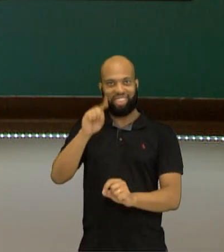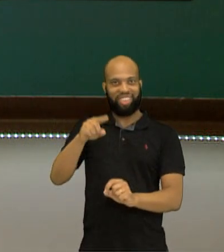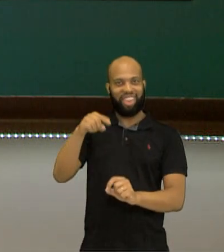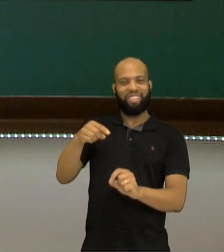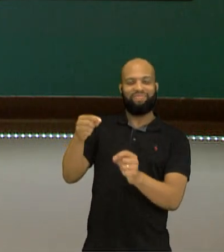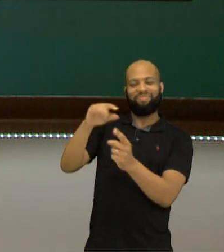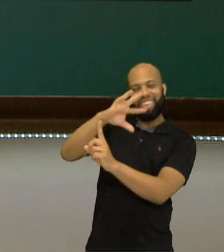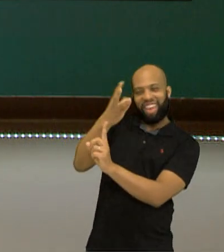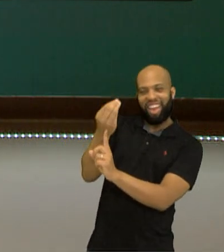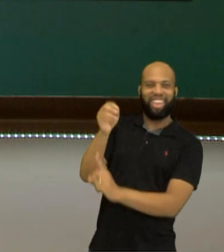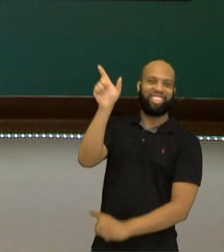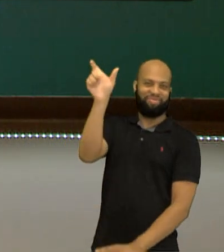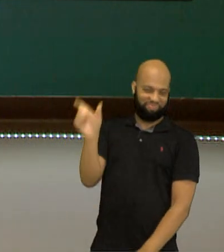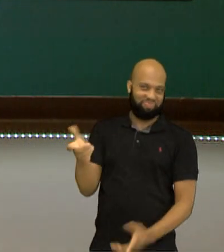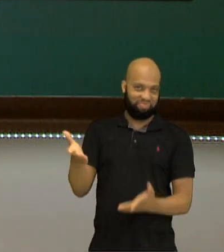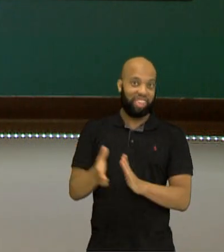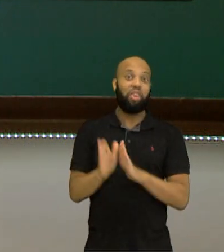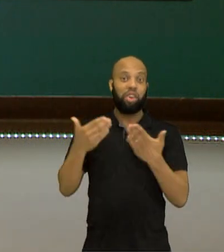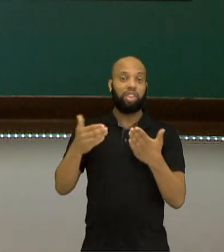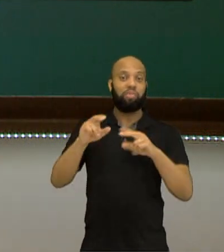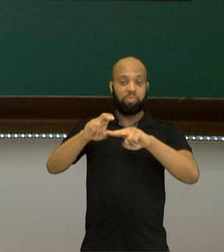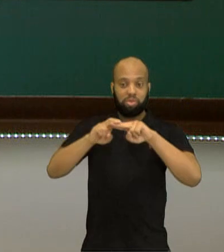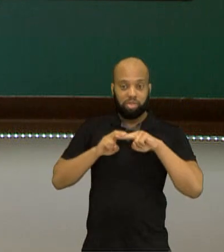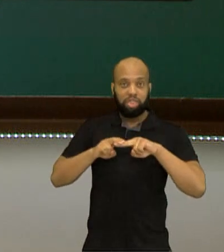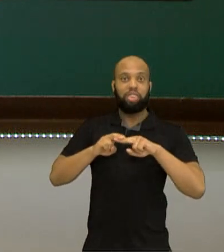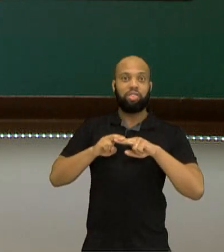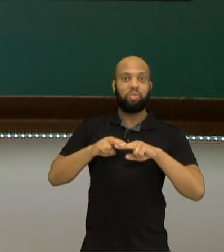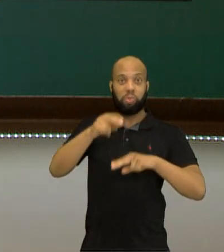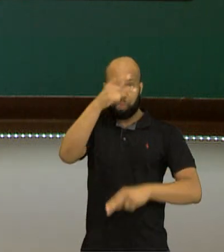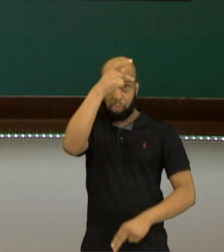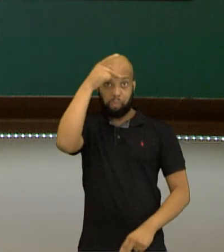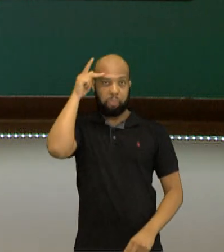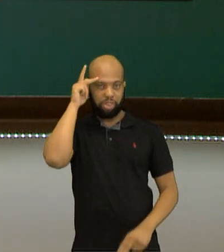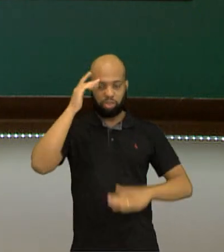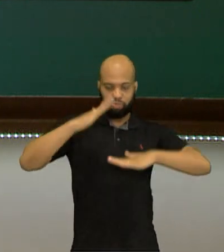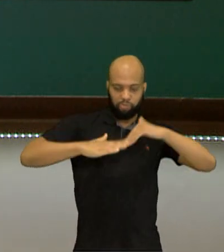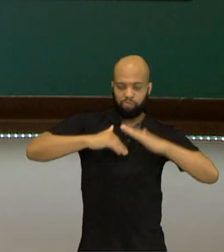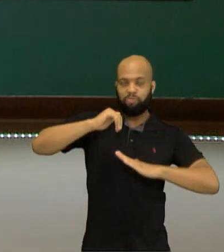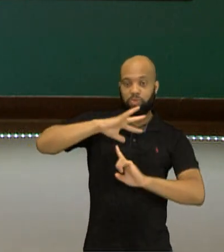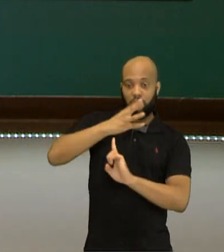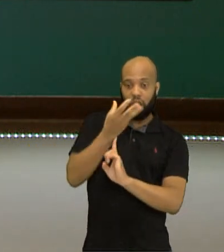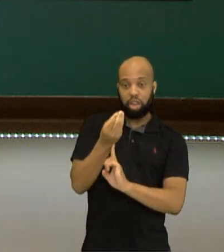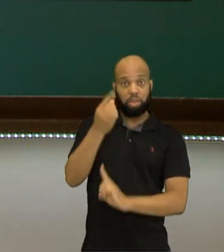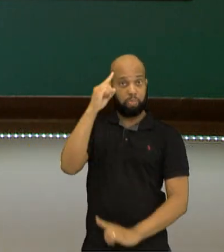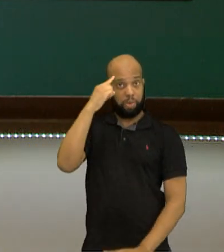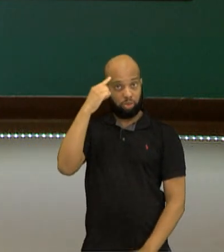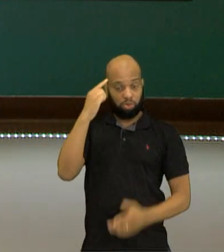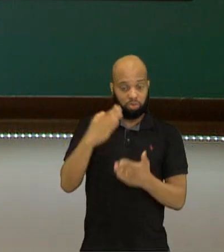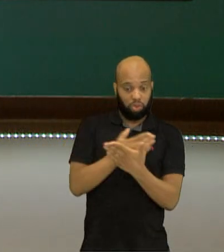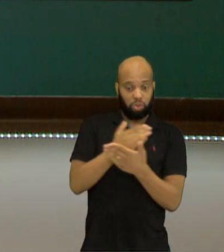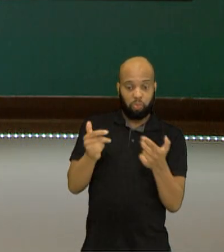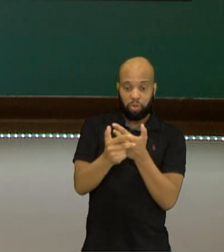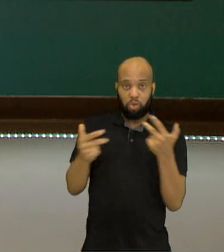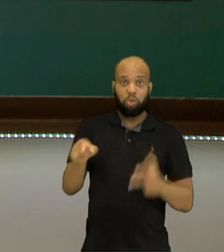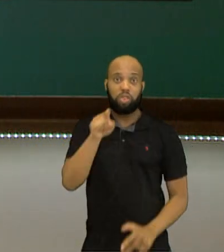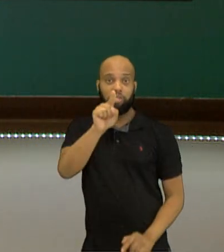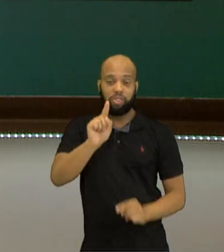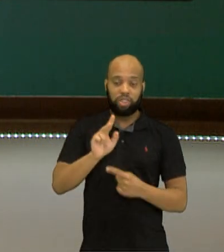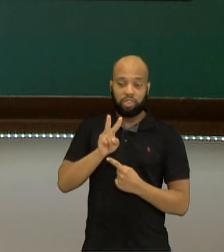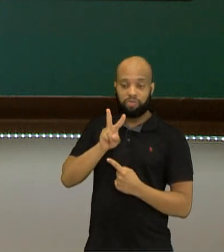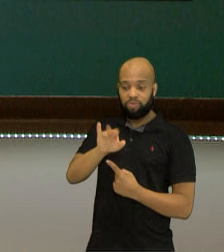aquele trabalho, tá? Nesse sentido, o artista pode ter pensado uma coisa, uma ideia e você trouxe outra.